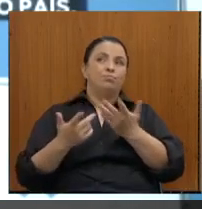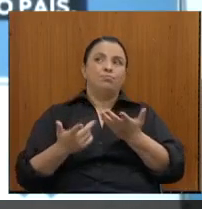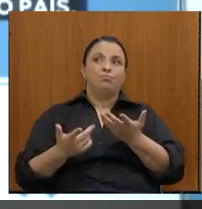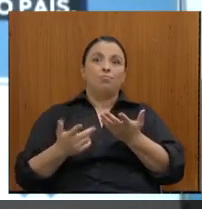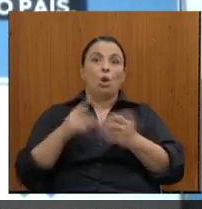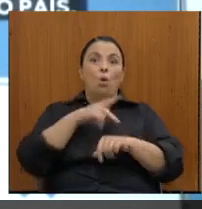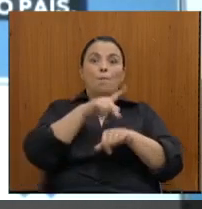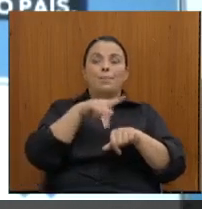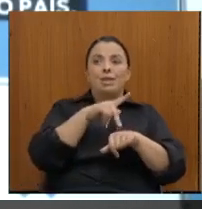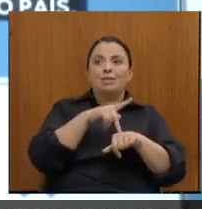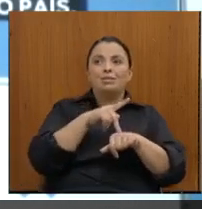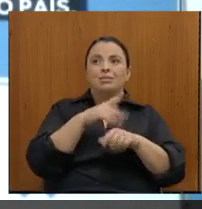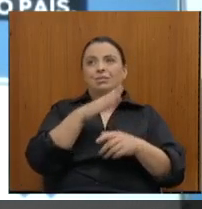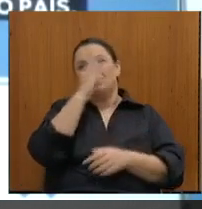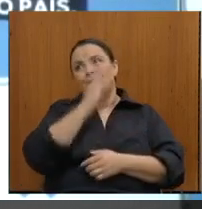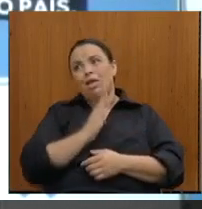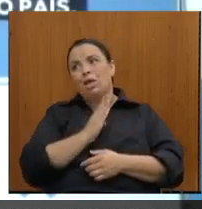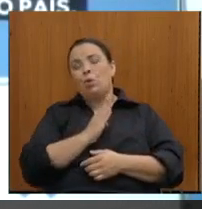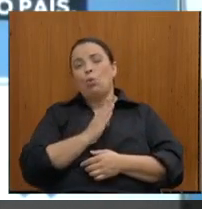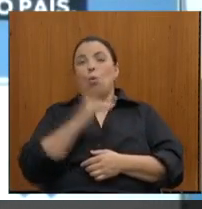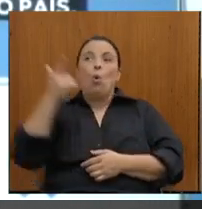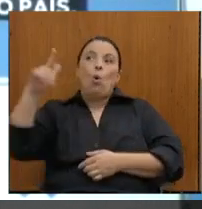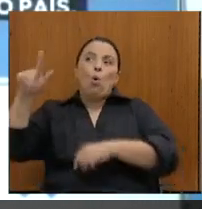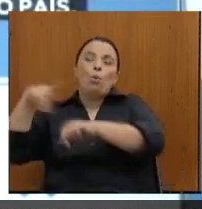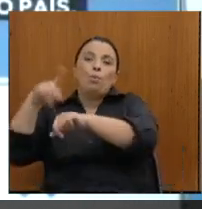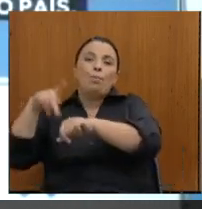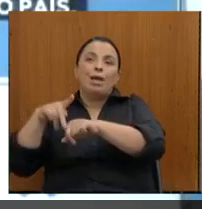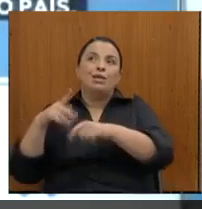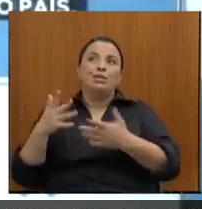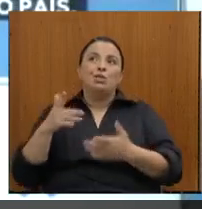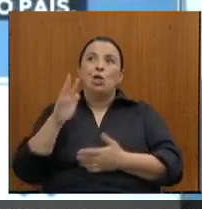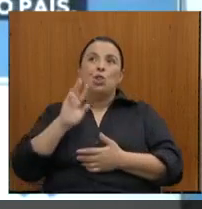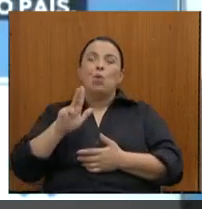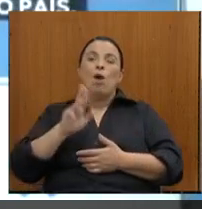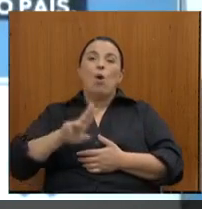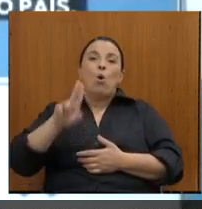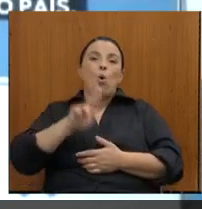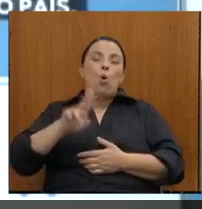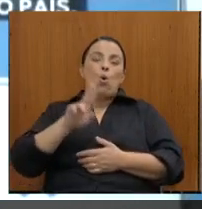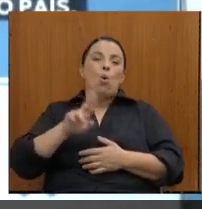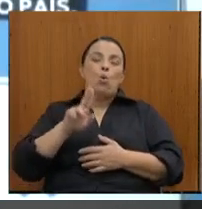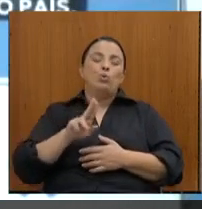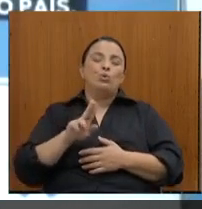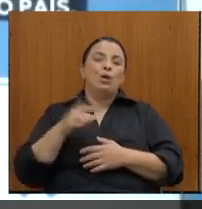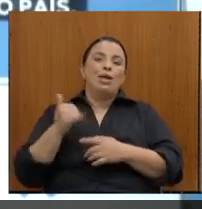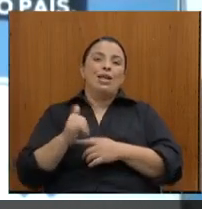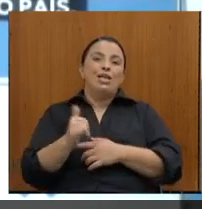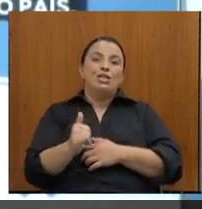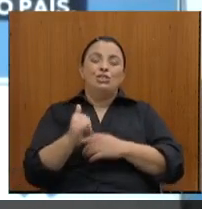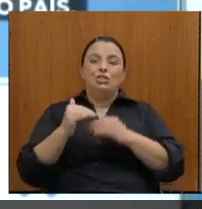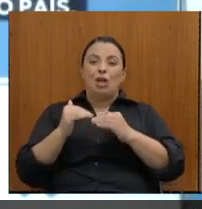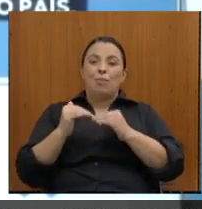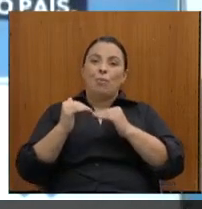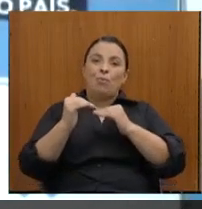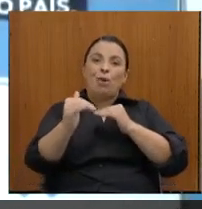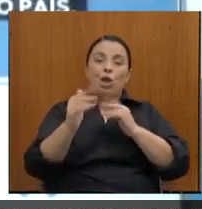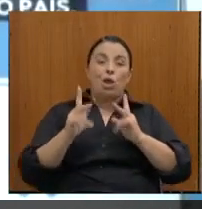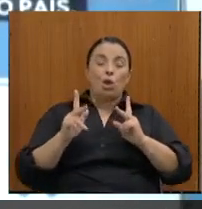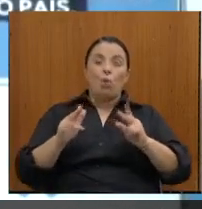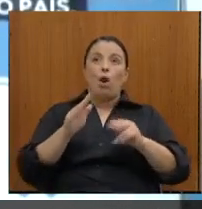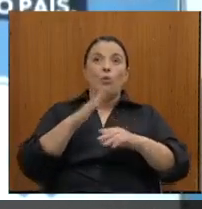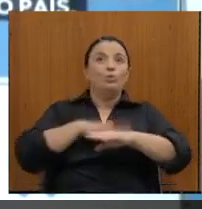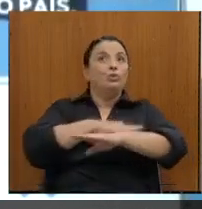como eles não consomem ele no mesmo padrão ao longo do dia existem picos de consumo Oi